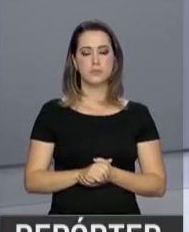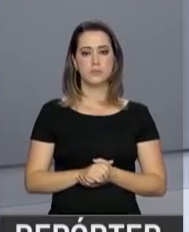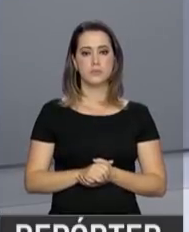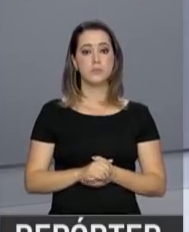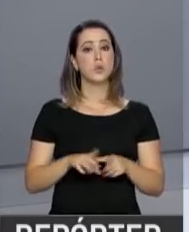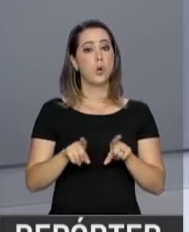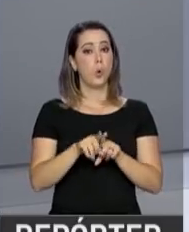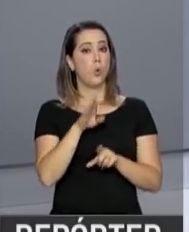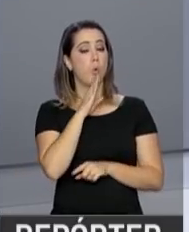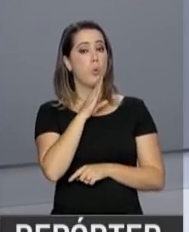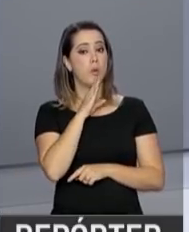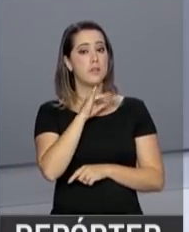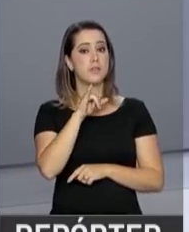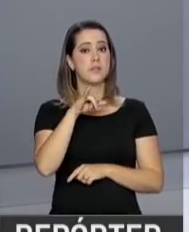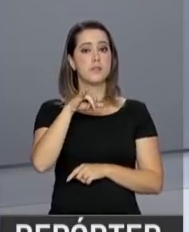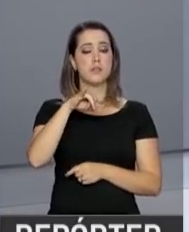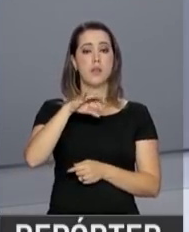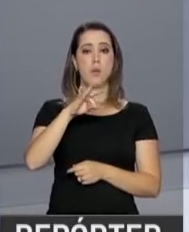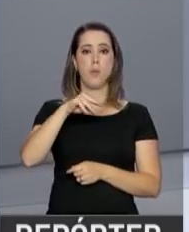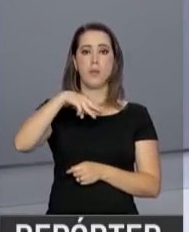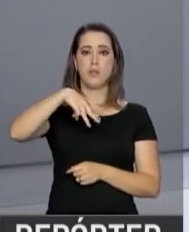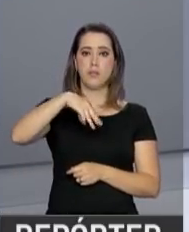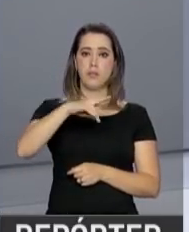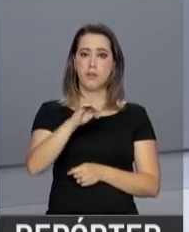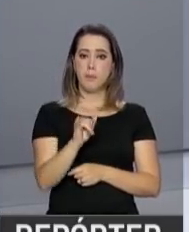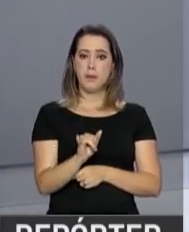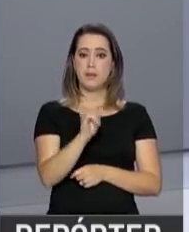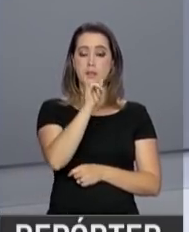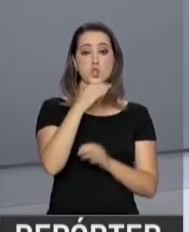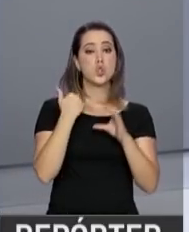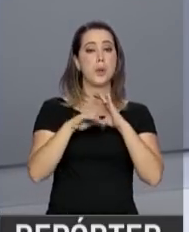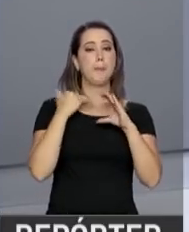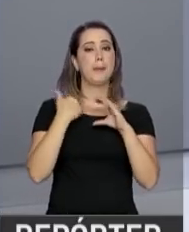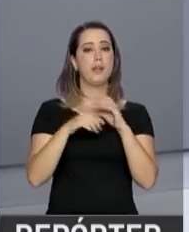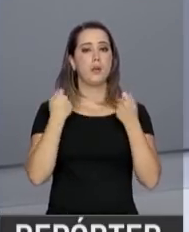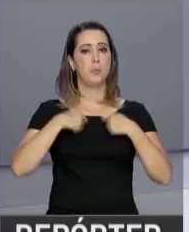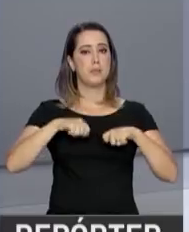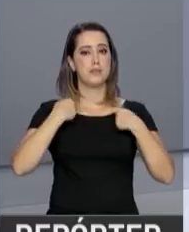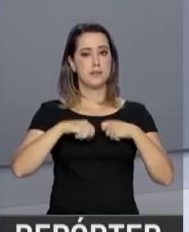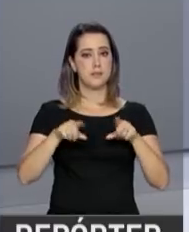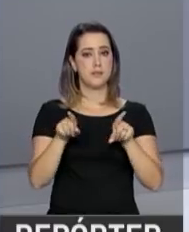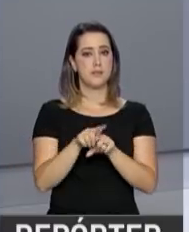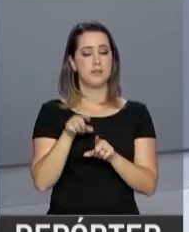planalto.gov.br. Para conhecer o Itamaraty, o agendamento é pelo e-mail